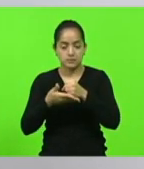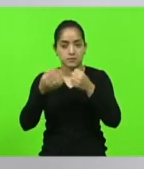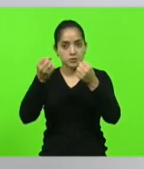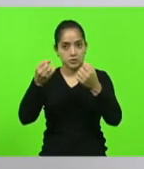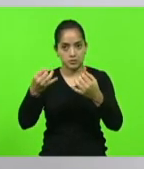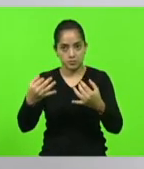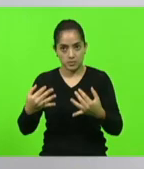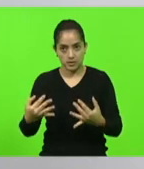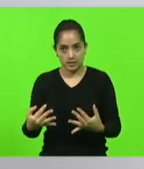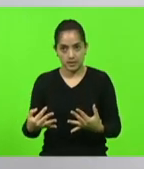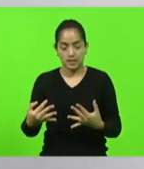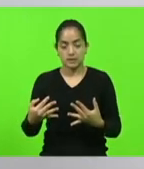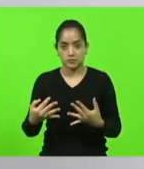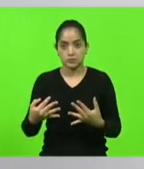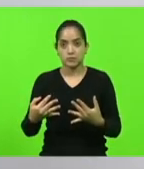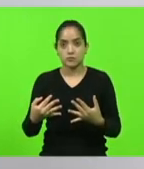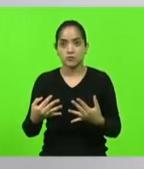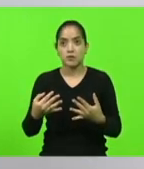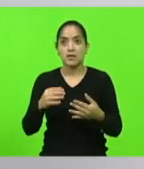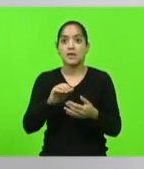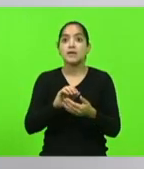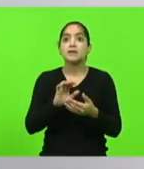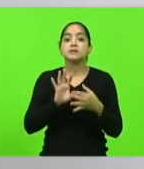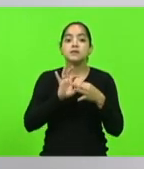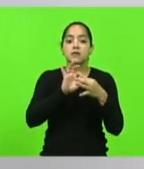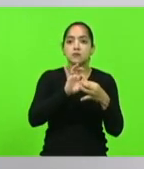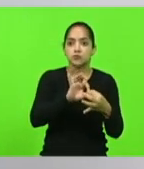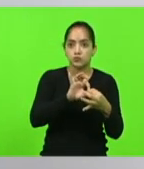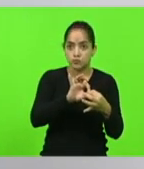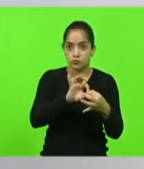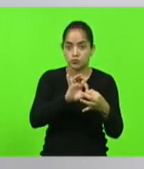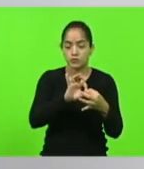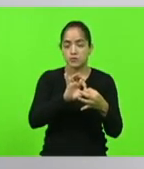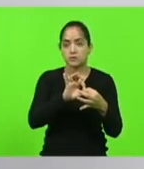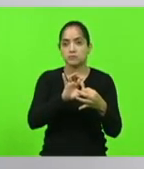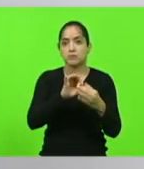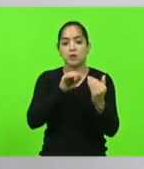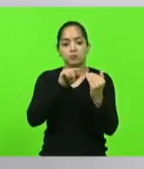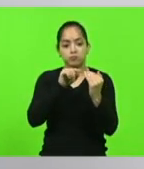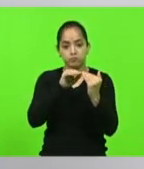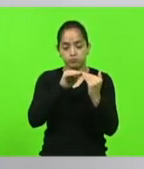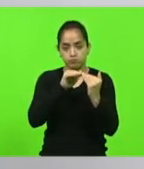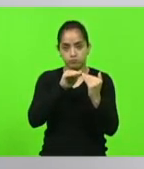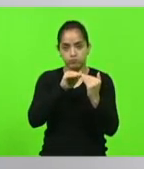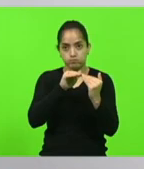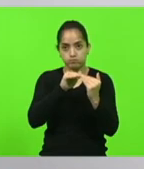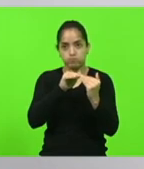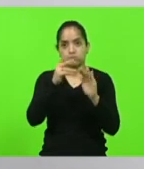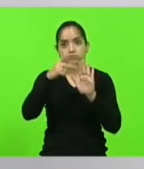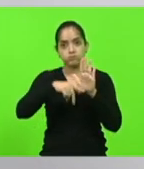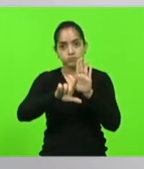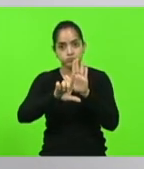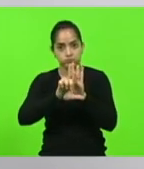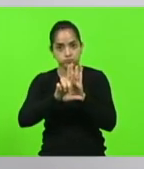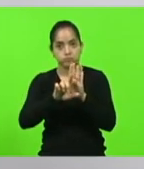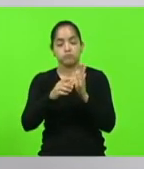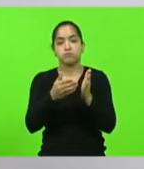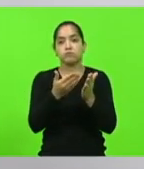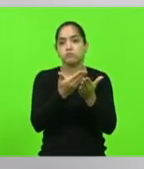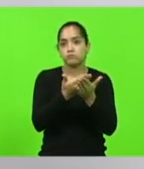depreende-se que a matéria se ajusta plenamente aos seus ditames uma vez que o projeto de lei em estudo